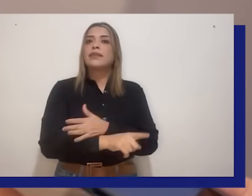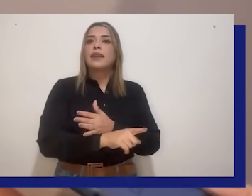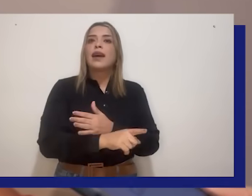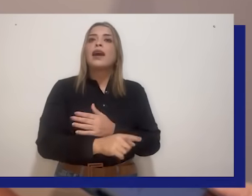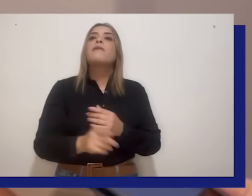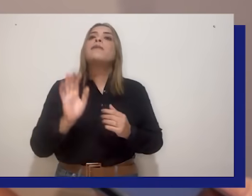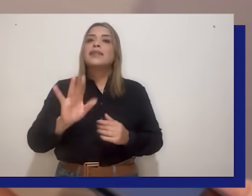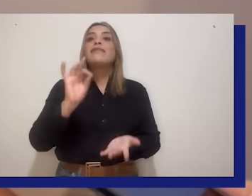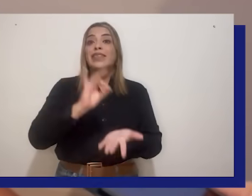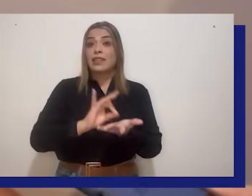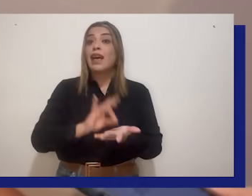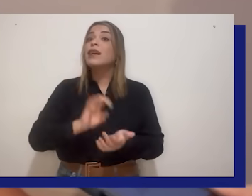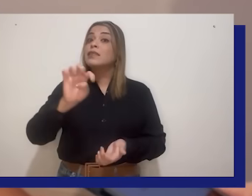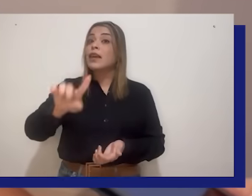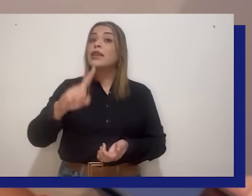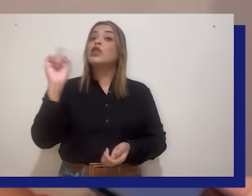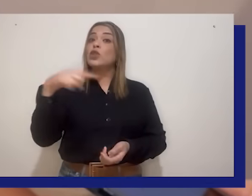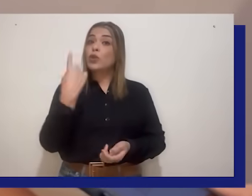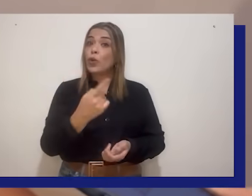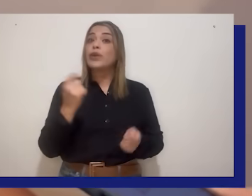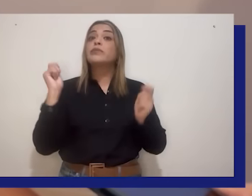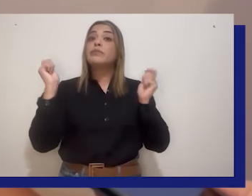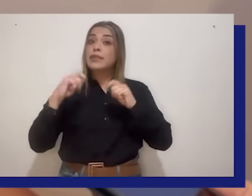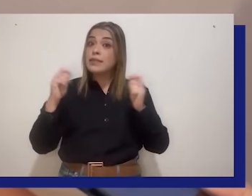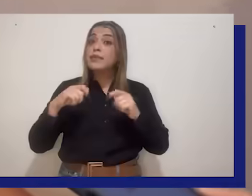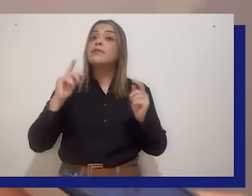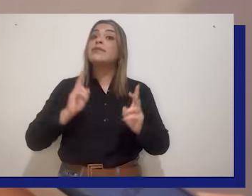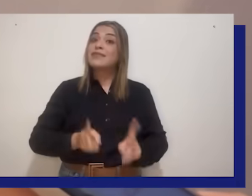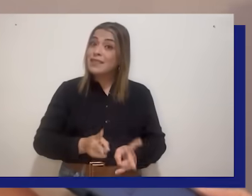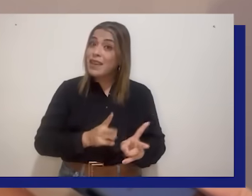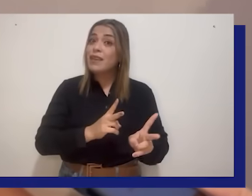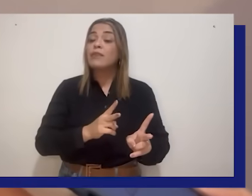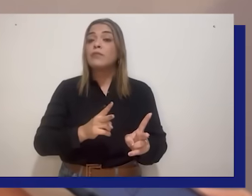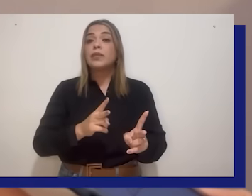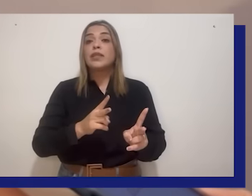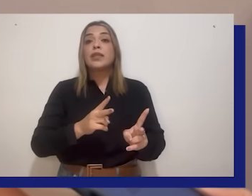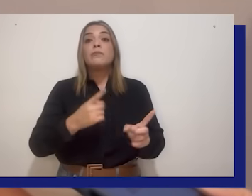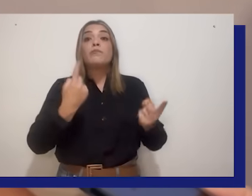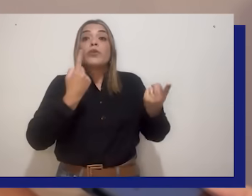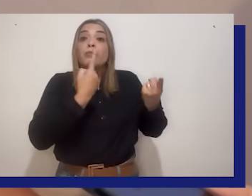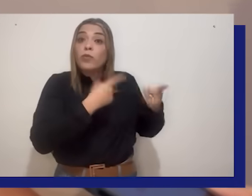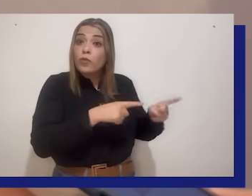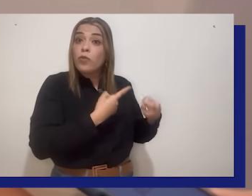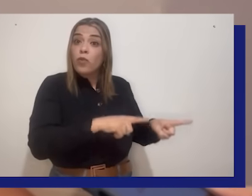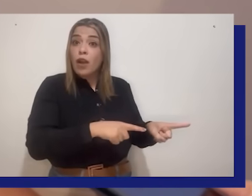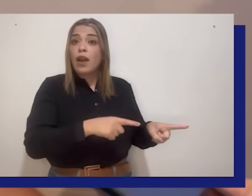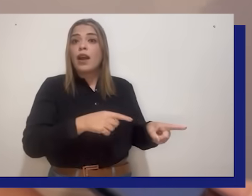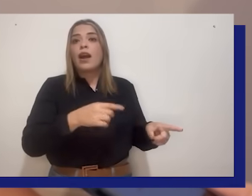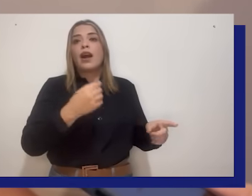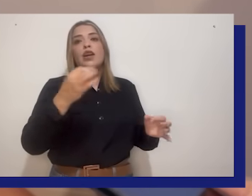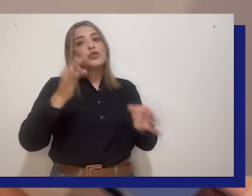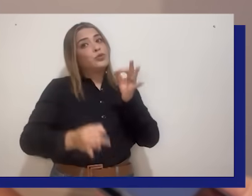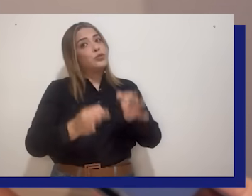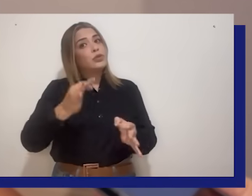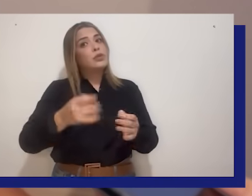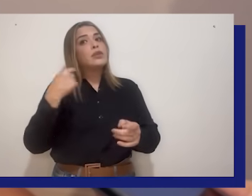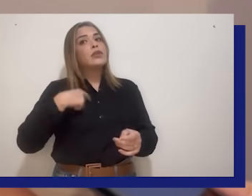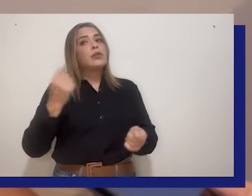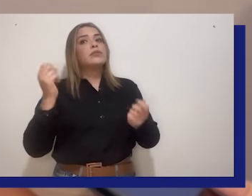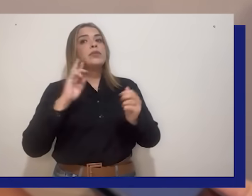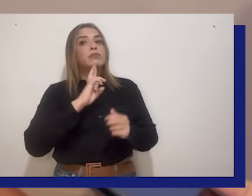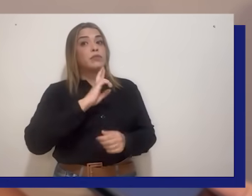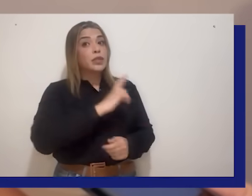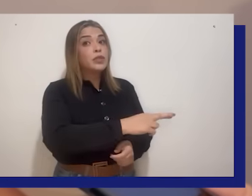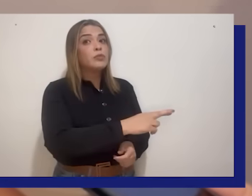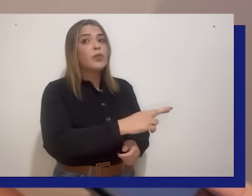na verdade, é uma cláusula constitucional que obriga o judiciário, uma vez provocado, qualquer que seja a causa, a julgar. Então,